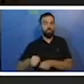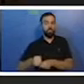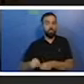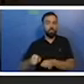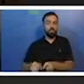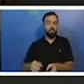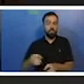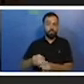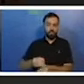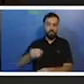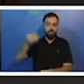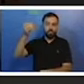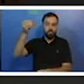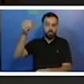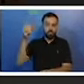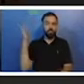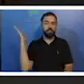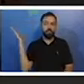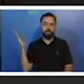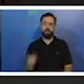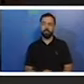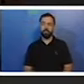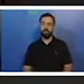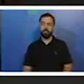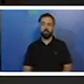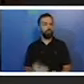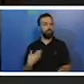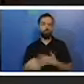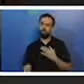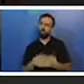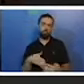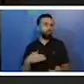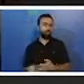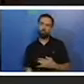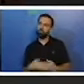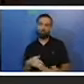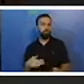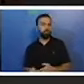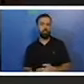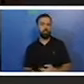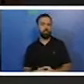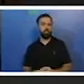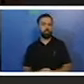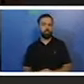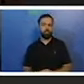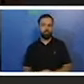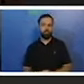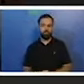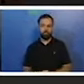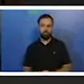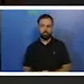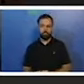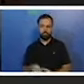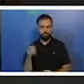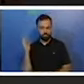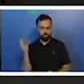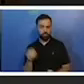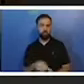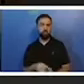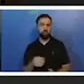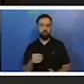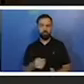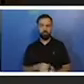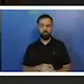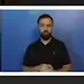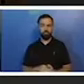tá bom que cabo de vassoura pode ser qualquer tipo de bastão você tiver aí na sua casa a gente pegou um cabo de vassoura que é